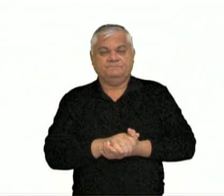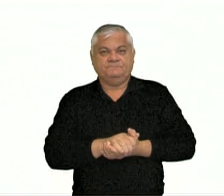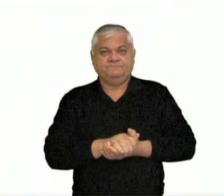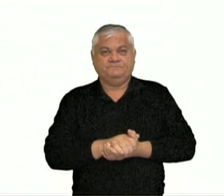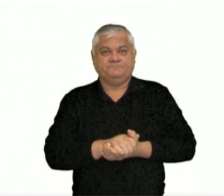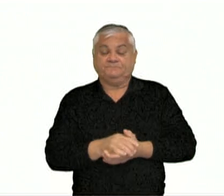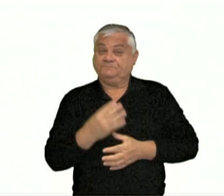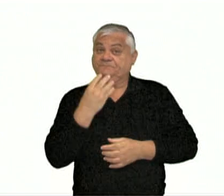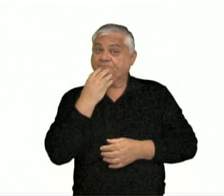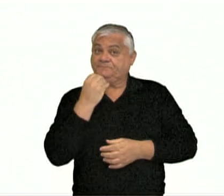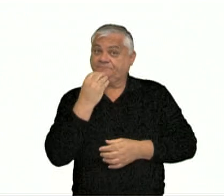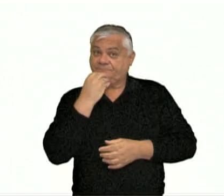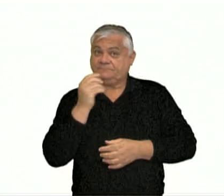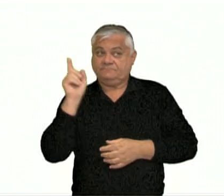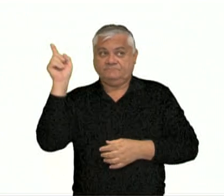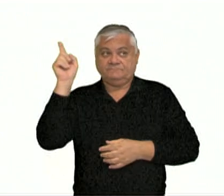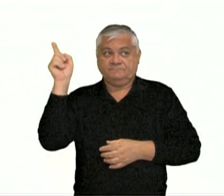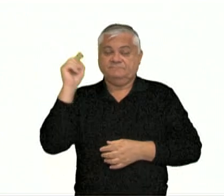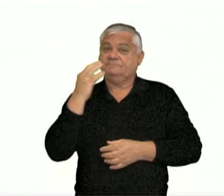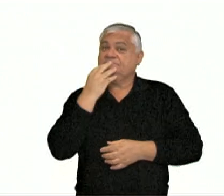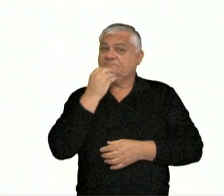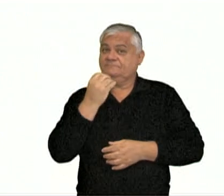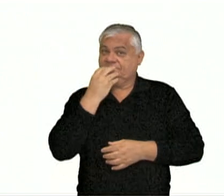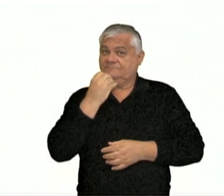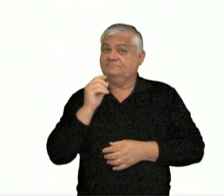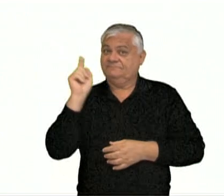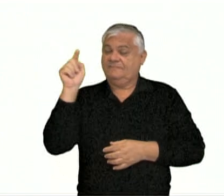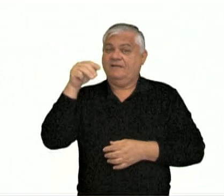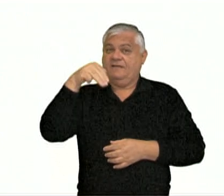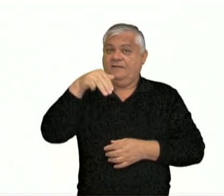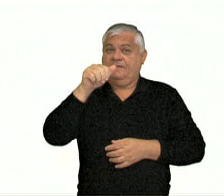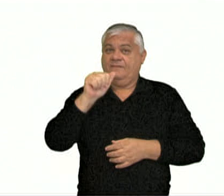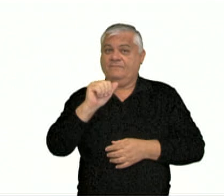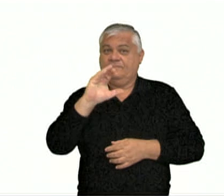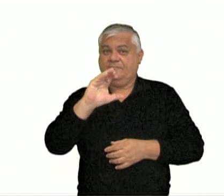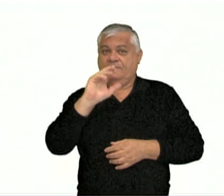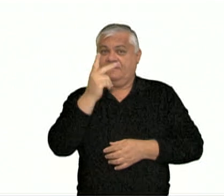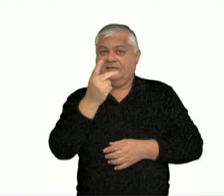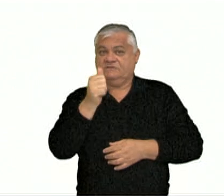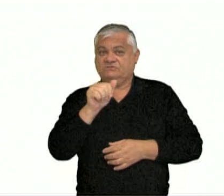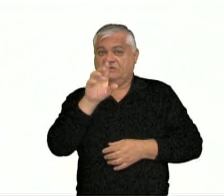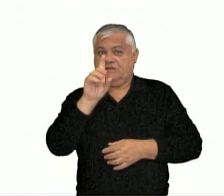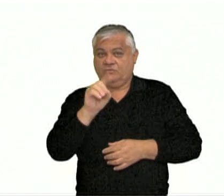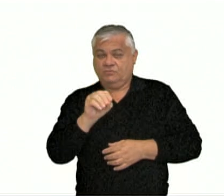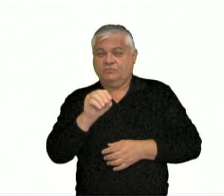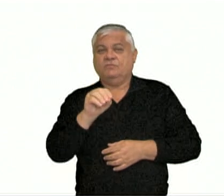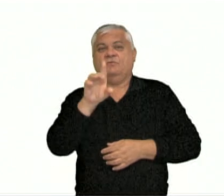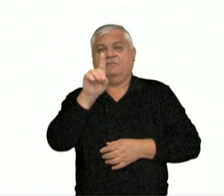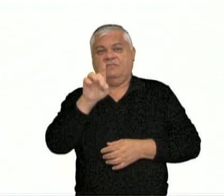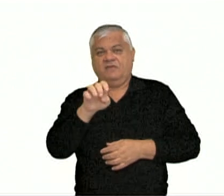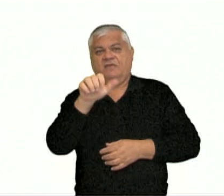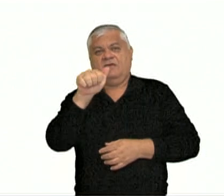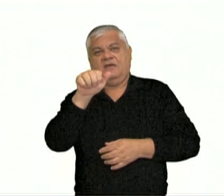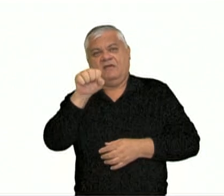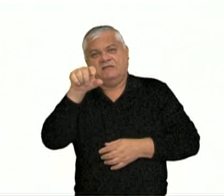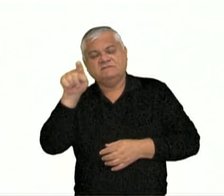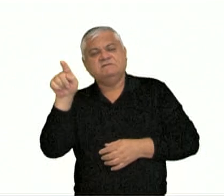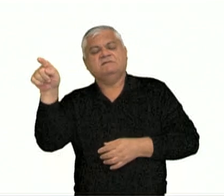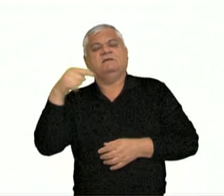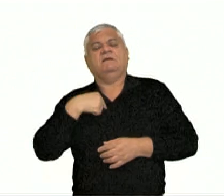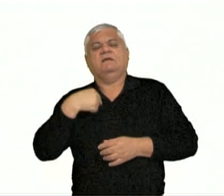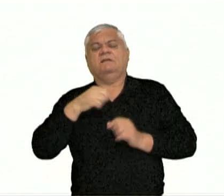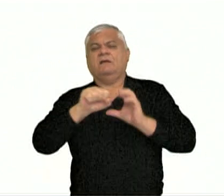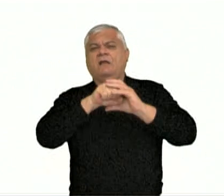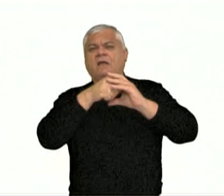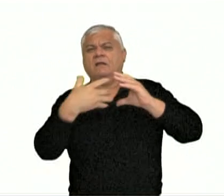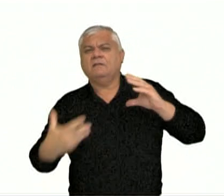Machado de Assis. Está aqui o nosso Machado, Vamos colocar algumas questões sobre as características da